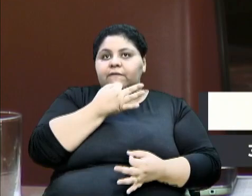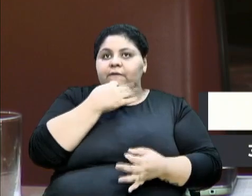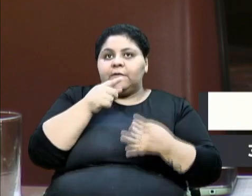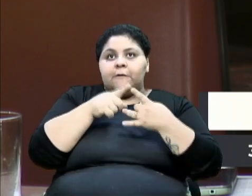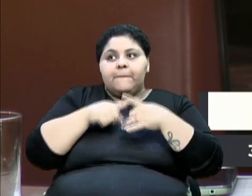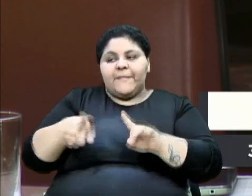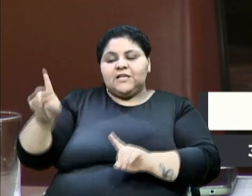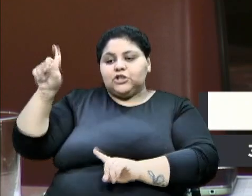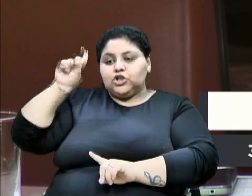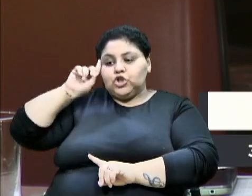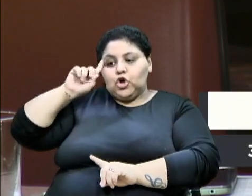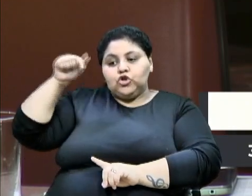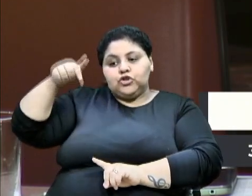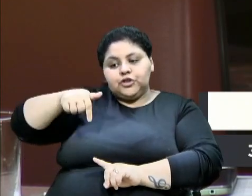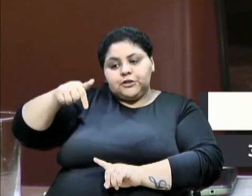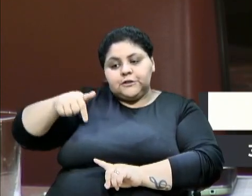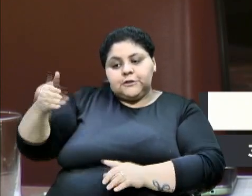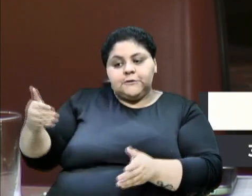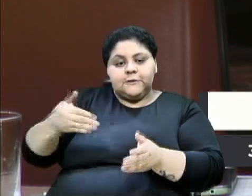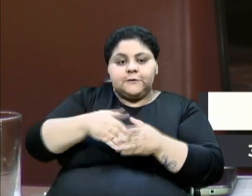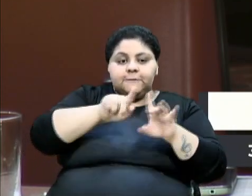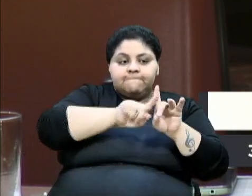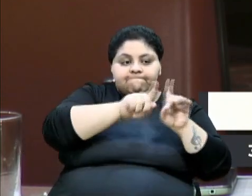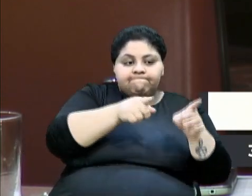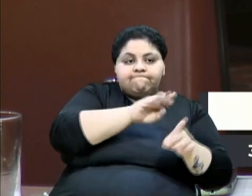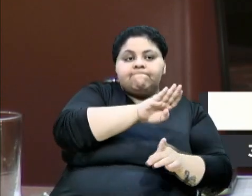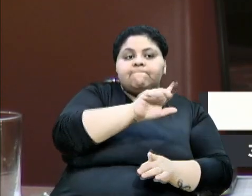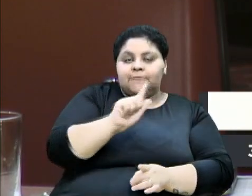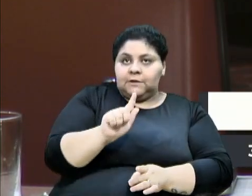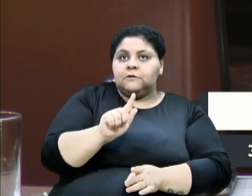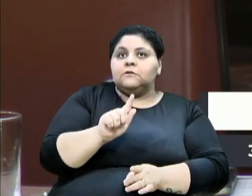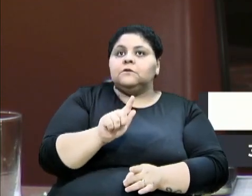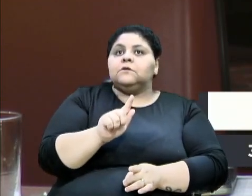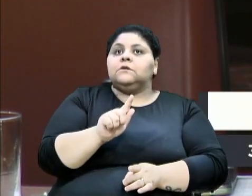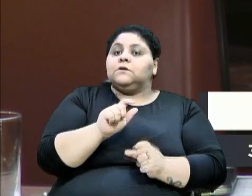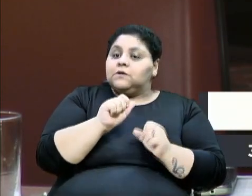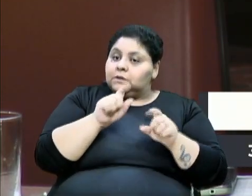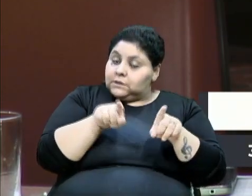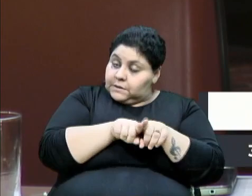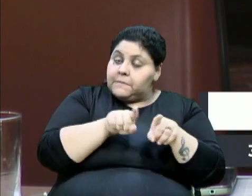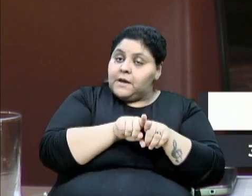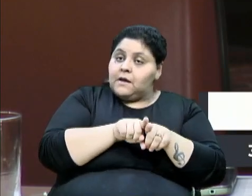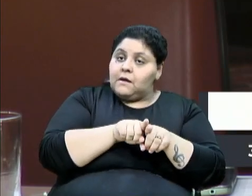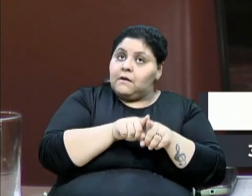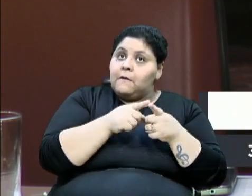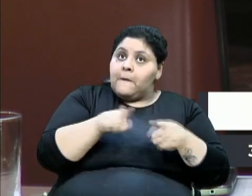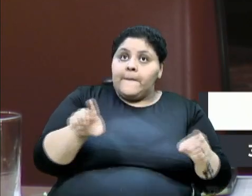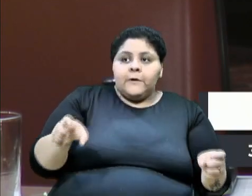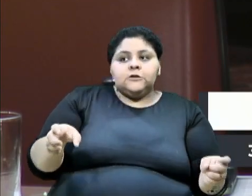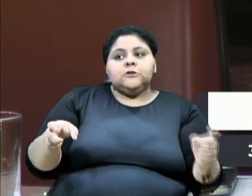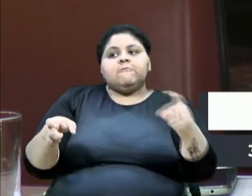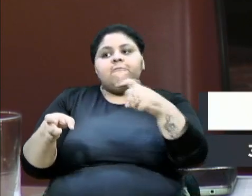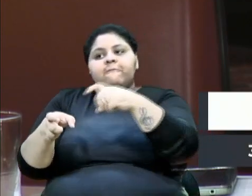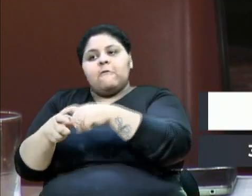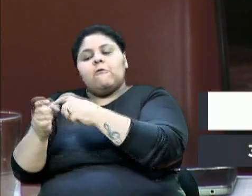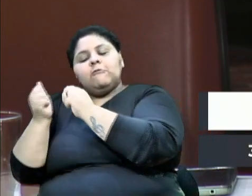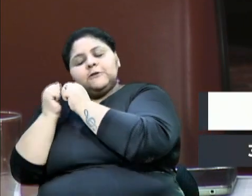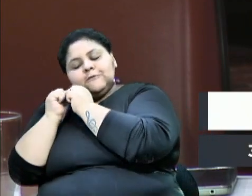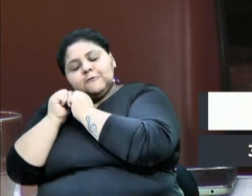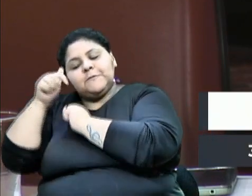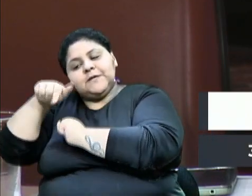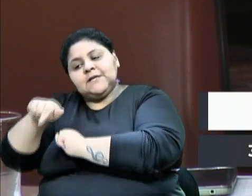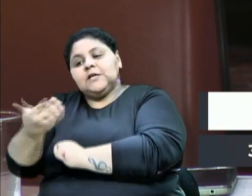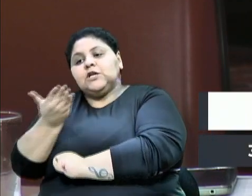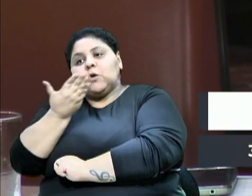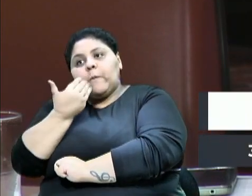dias aqui. E se tiver que ir para Gramado, Canela, Bento, que vão lá também, mas que venham dormir aqui na nossa cidade, comer aqui na nossa cidade.